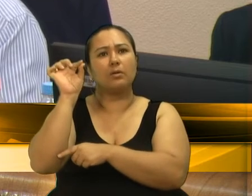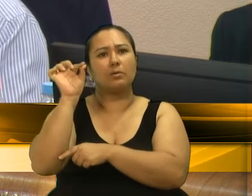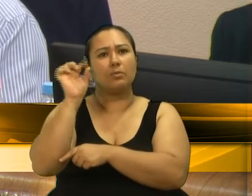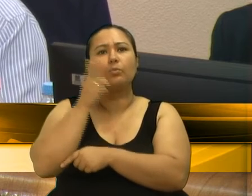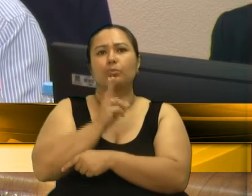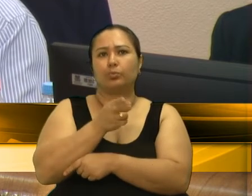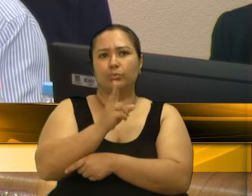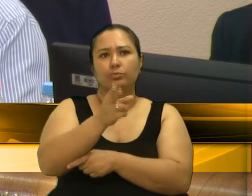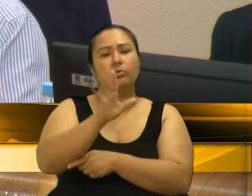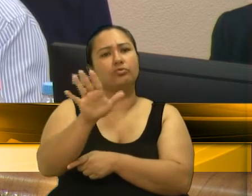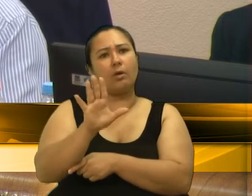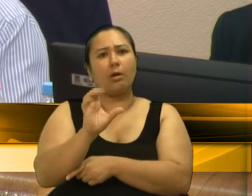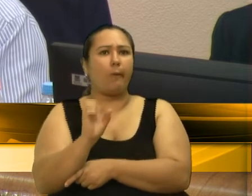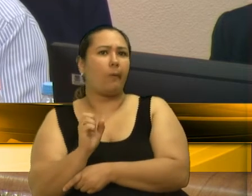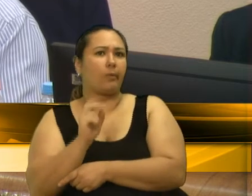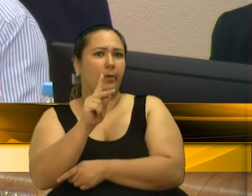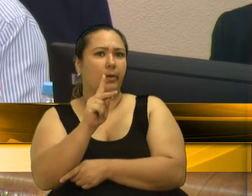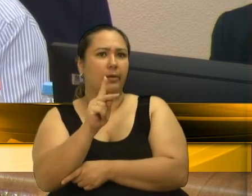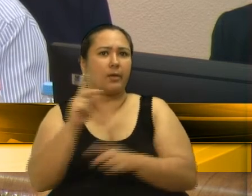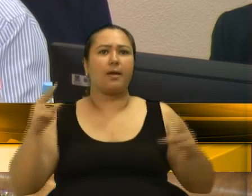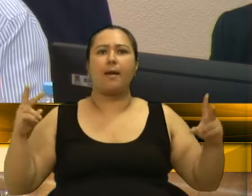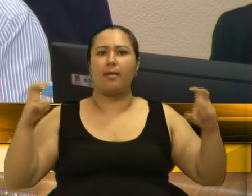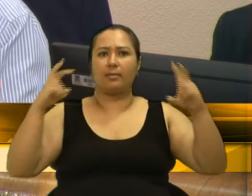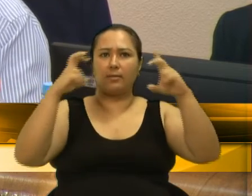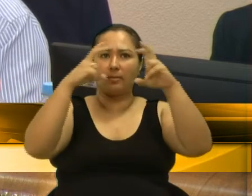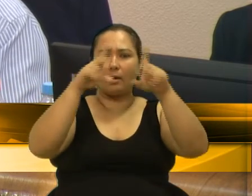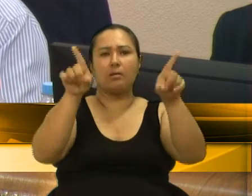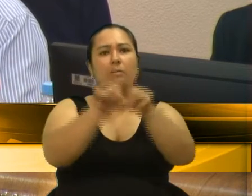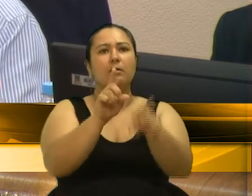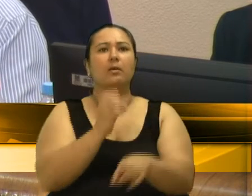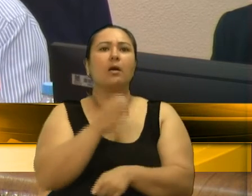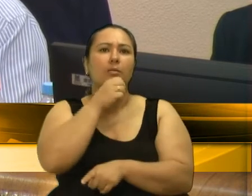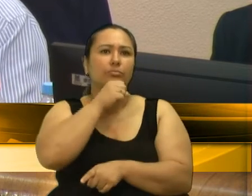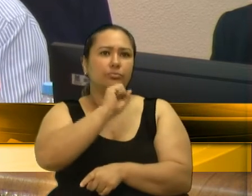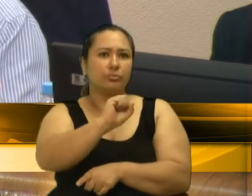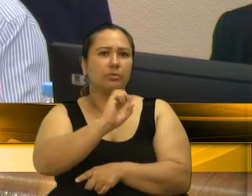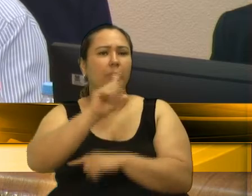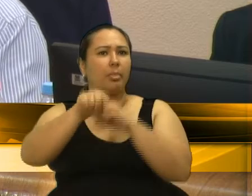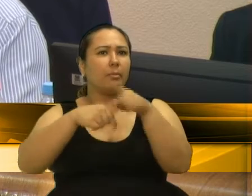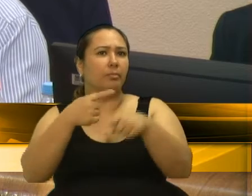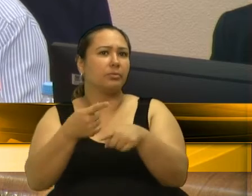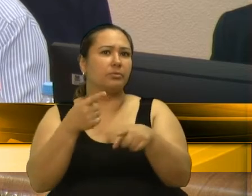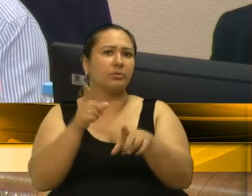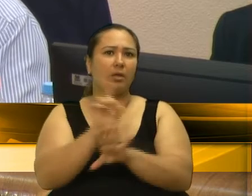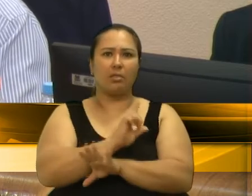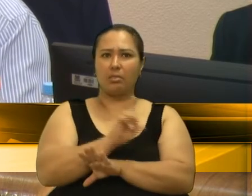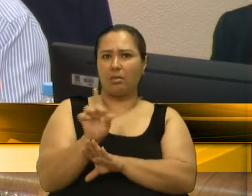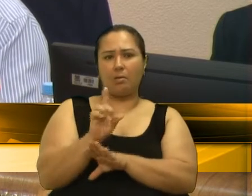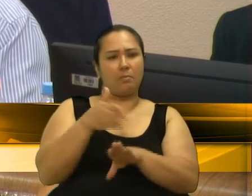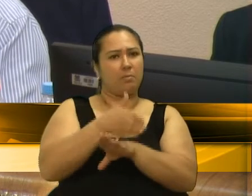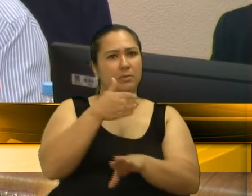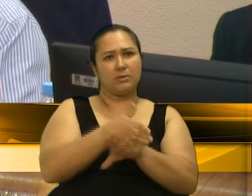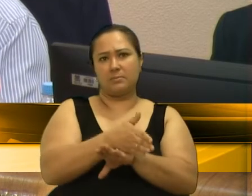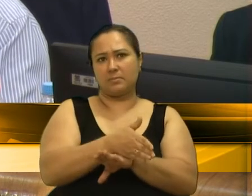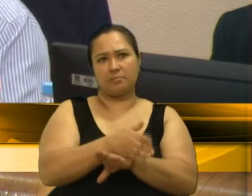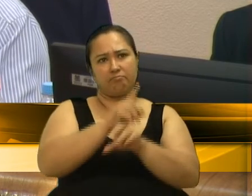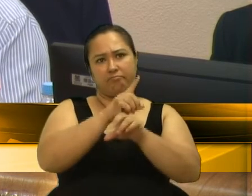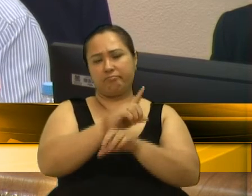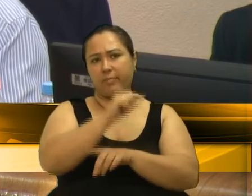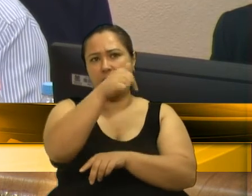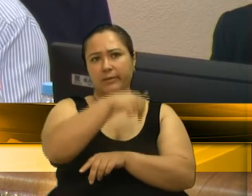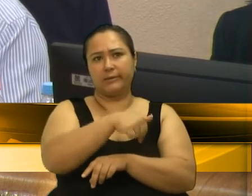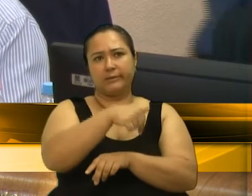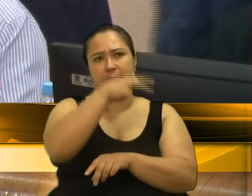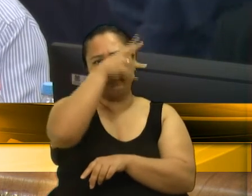tinham recebido ok, então, da Catedral dos Capuchinhos. Então, recebemos a negativa da participação aqui no Largo, mas, sem sombra de dúvidas,